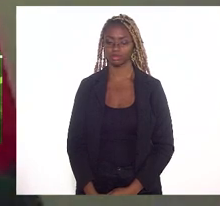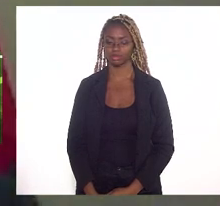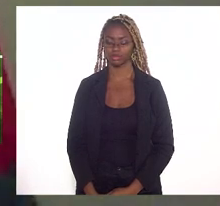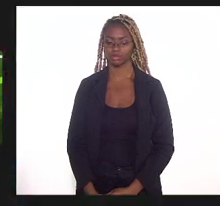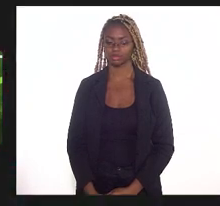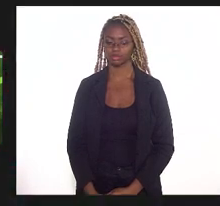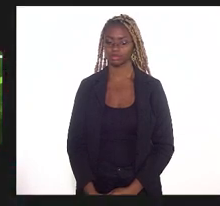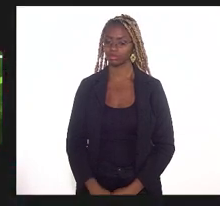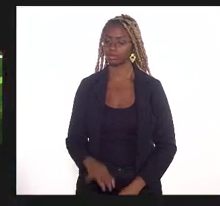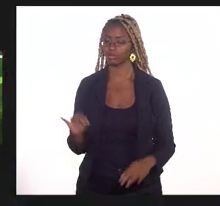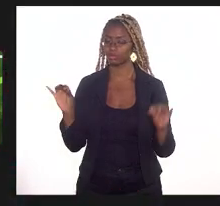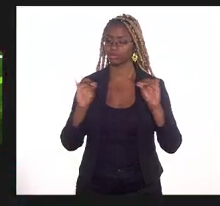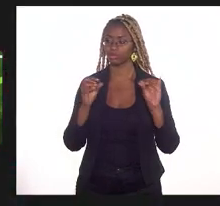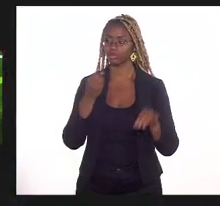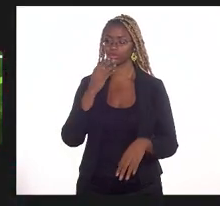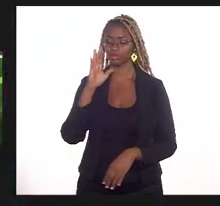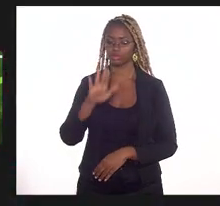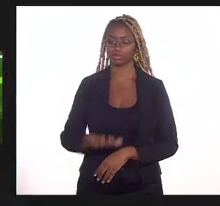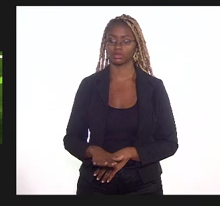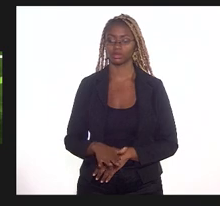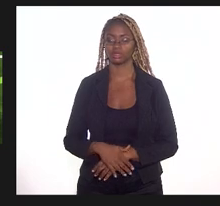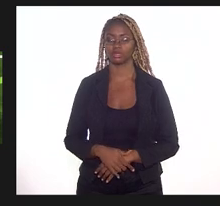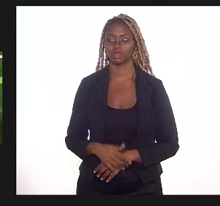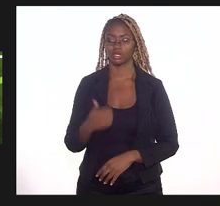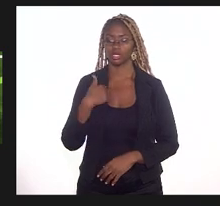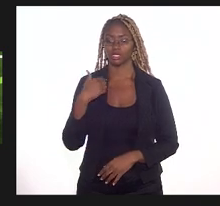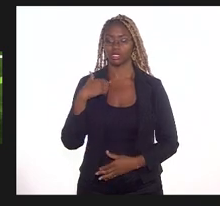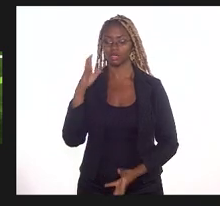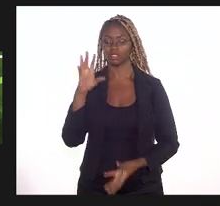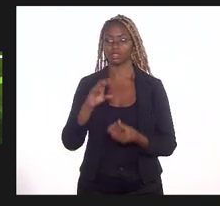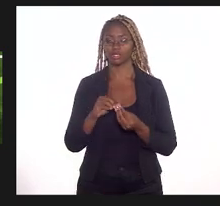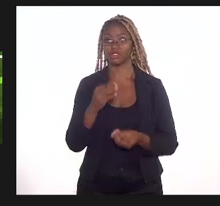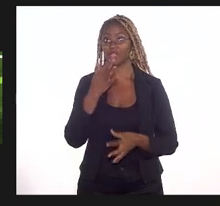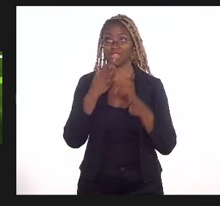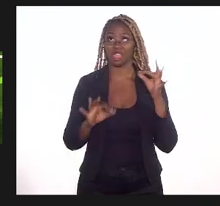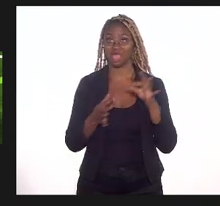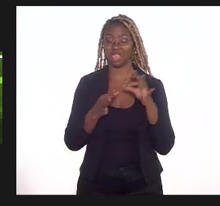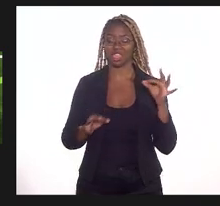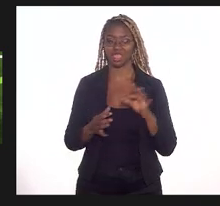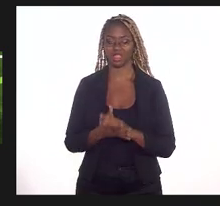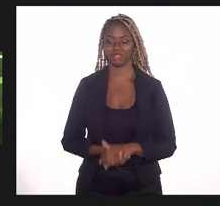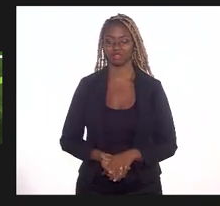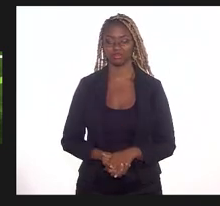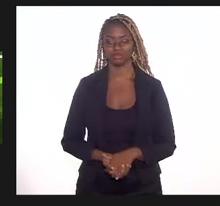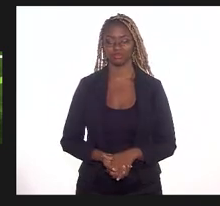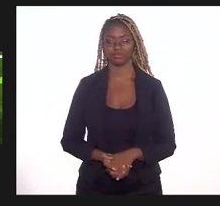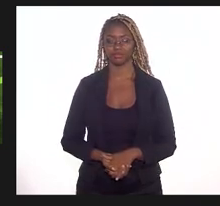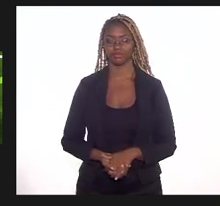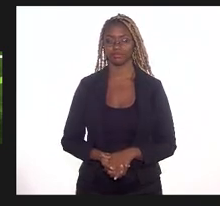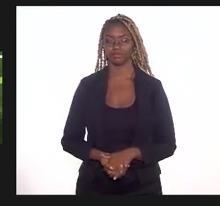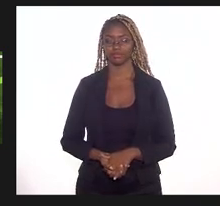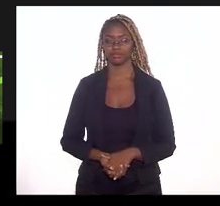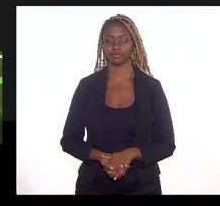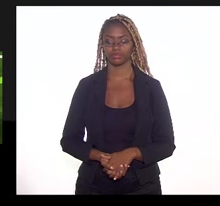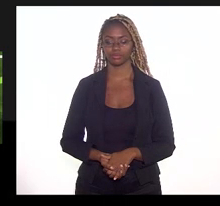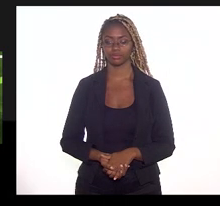Boa tarde. Você sinta que eu falo demais. E eu